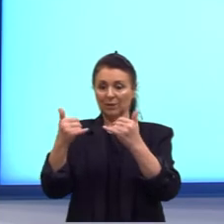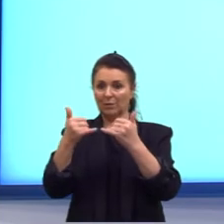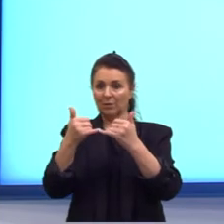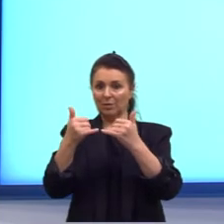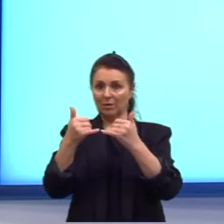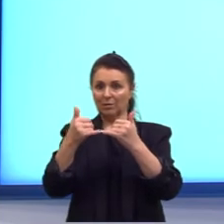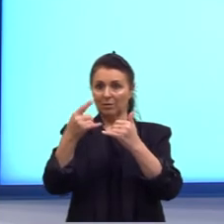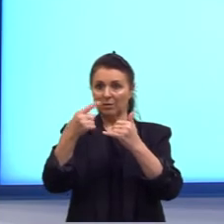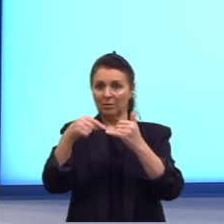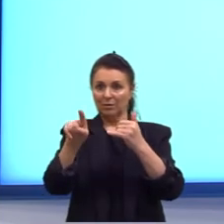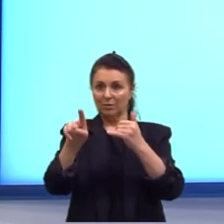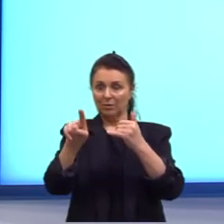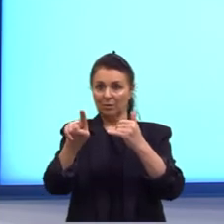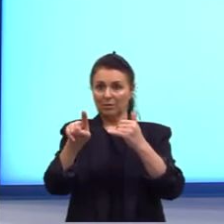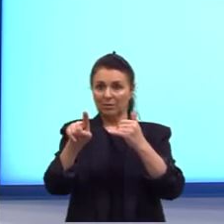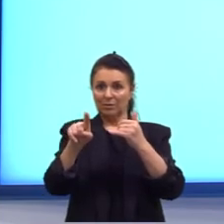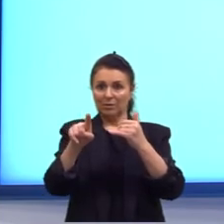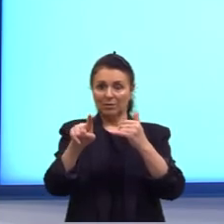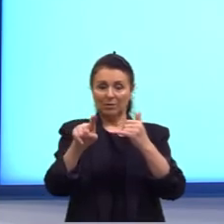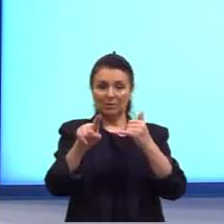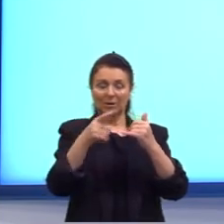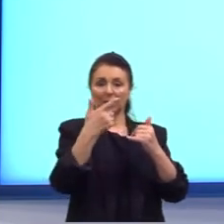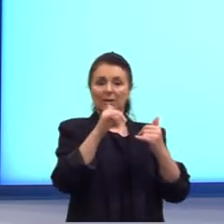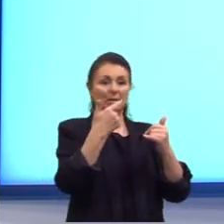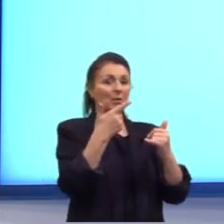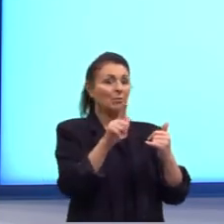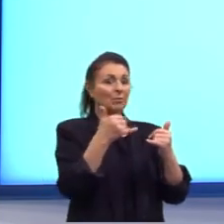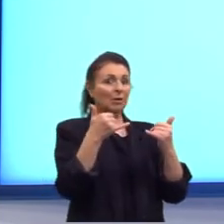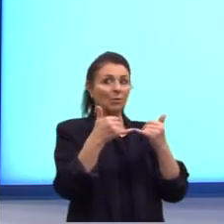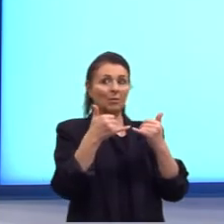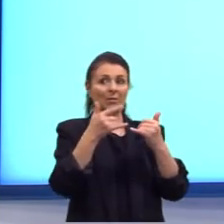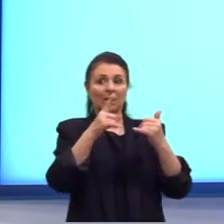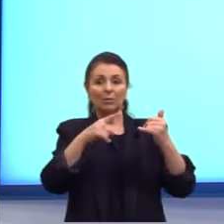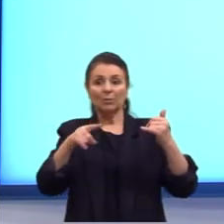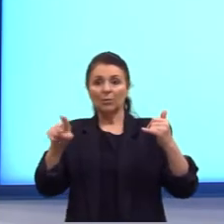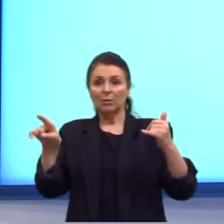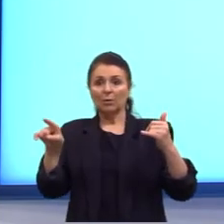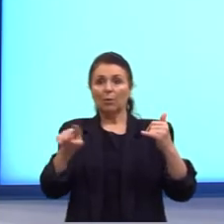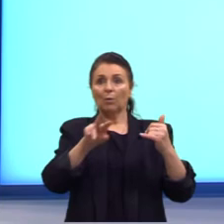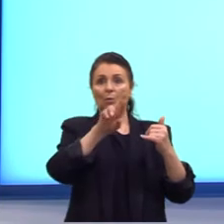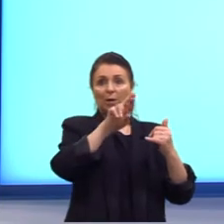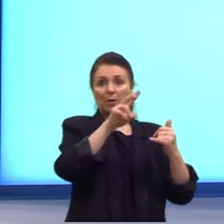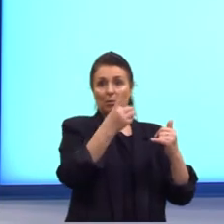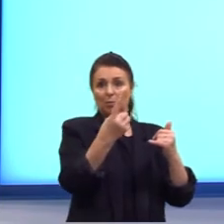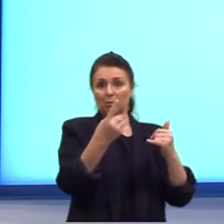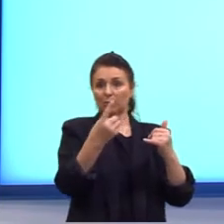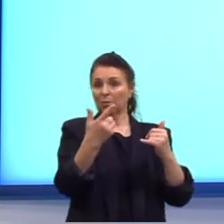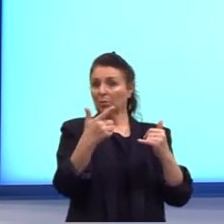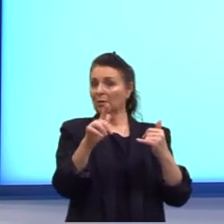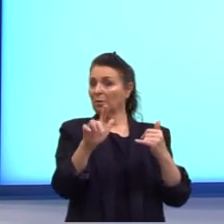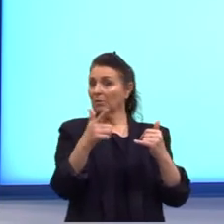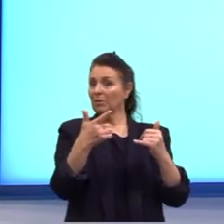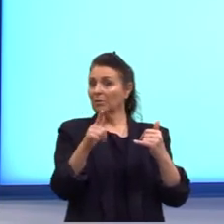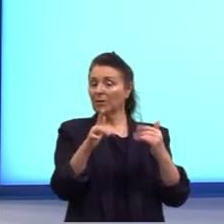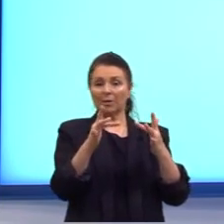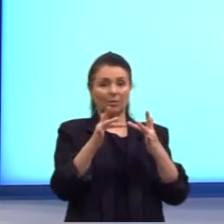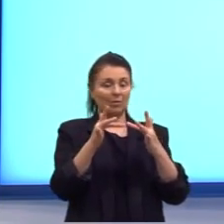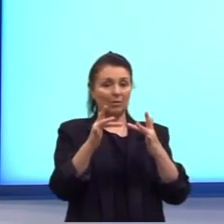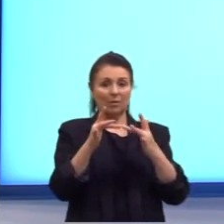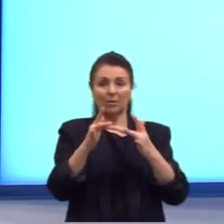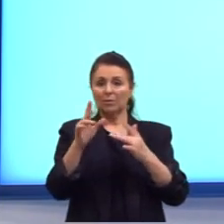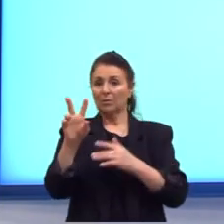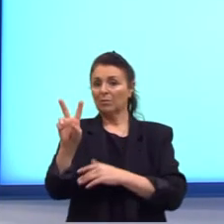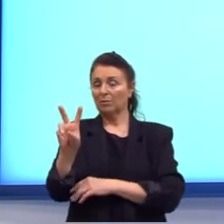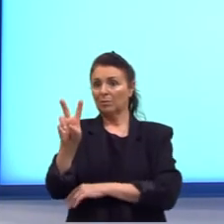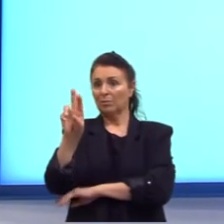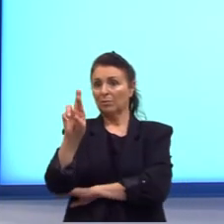com esta ela não tá entrando em contato com esta última aqui elas não têm um ponto em comum que